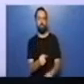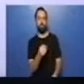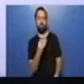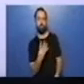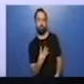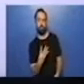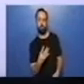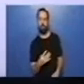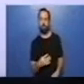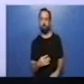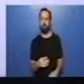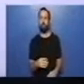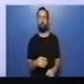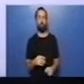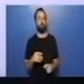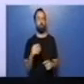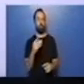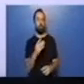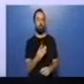eu saber aquela fórmula.